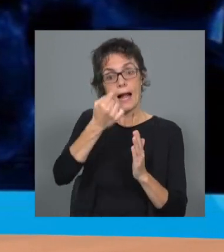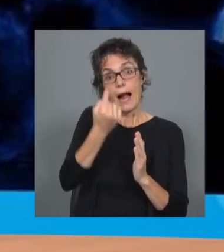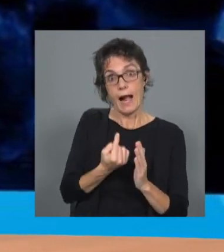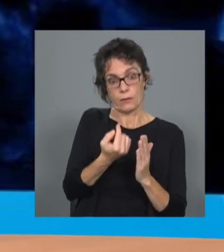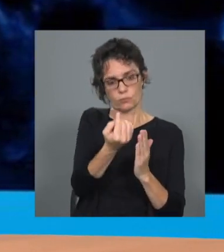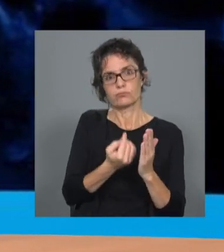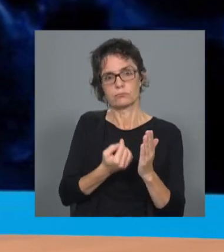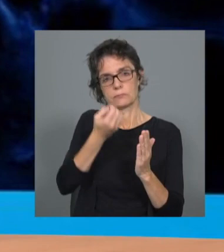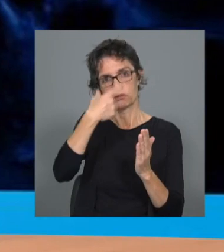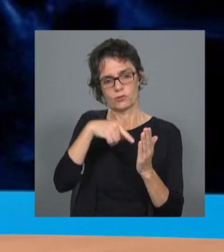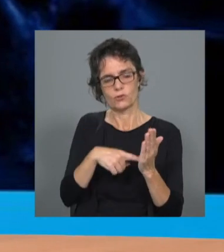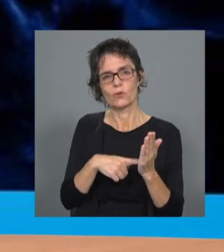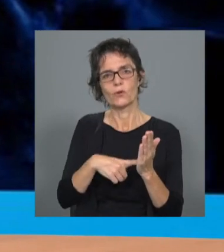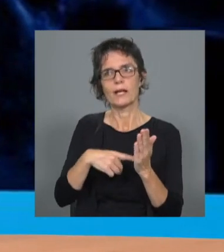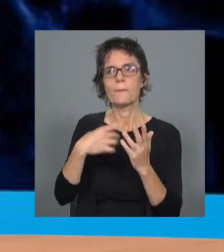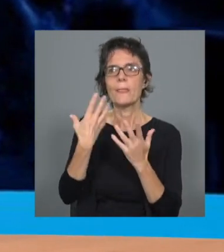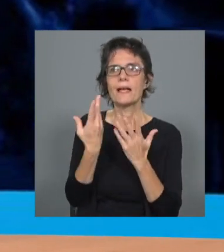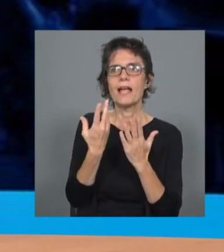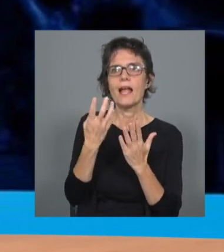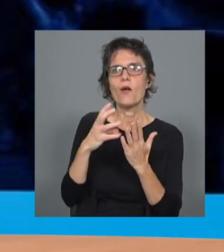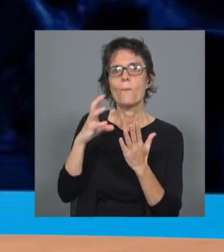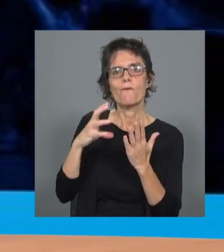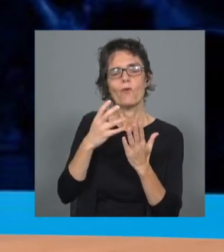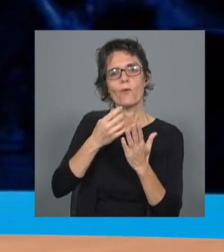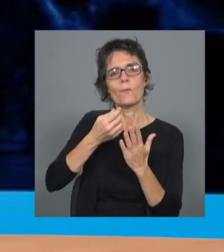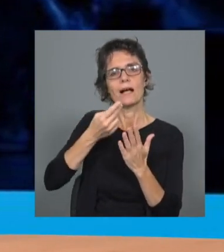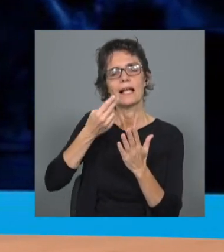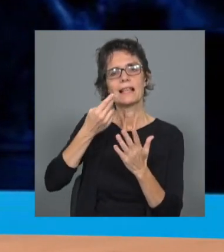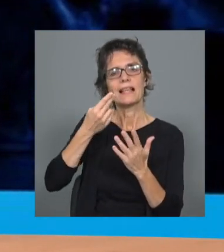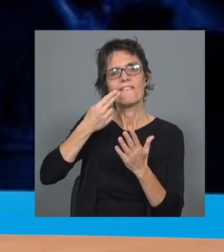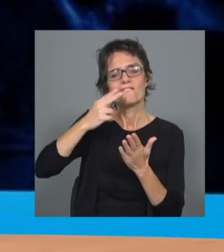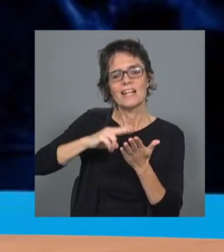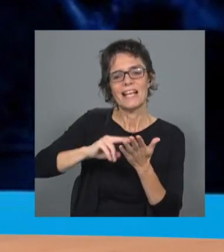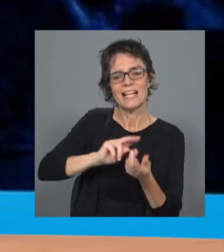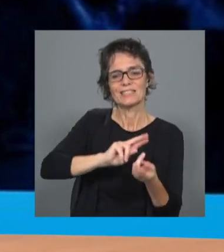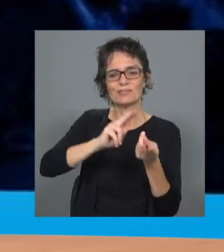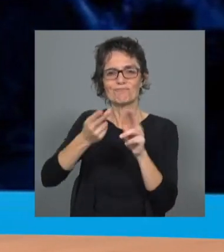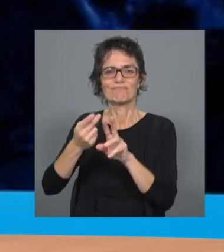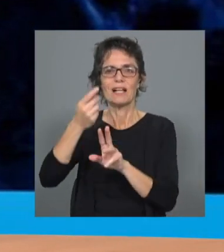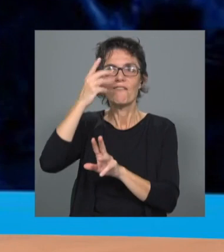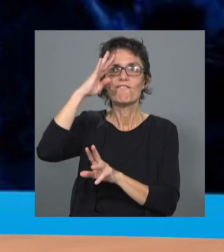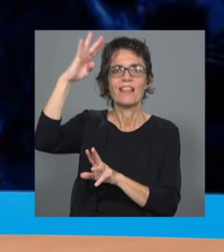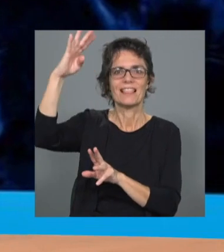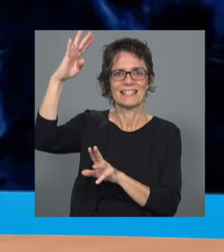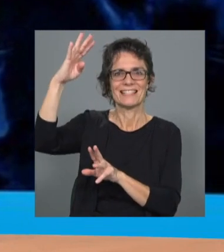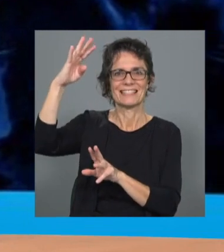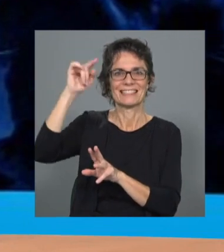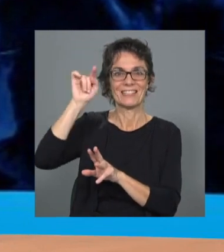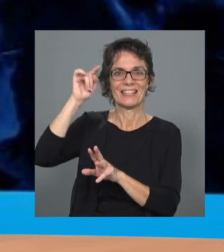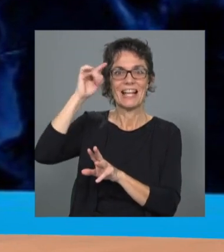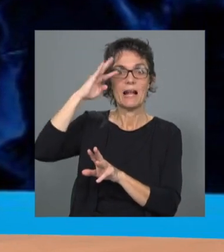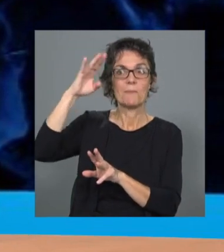é um olhar de fantasia, é uma leitura da realidade a partir dos autores. A fantasia é uma boa palavra para classificar